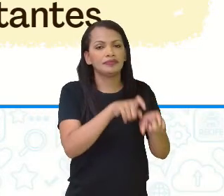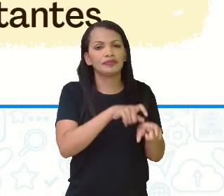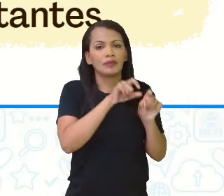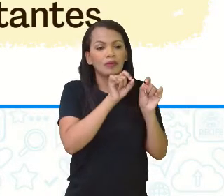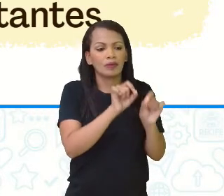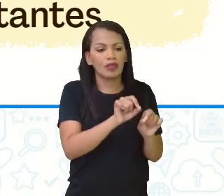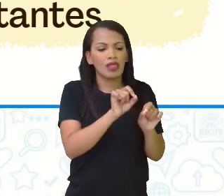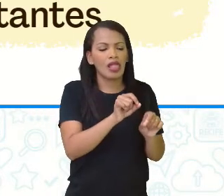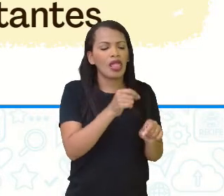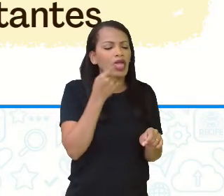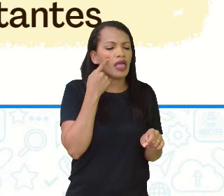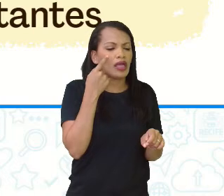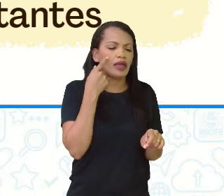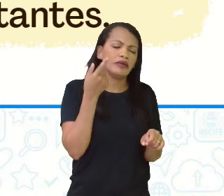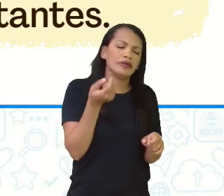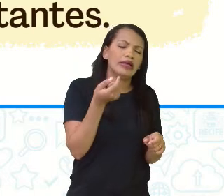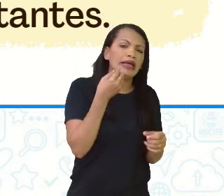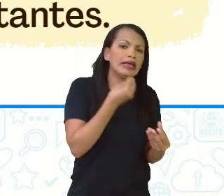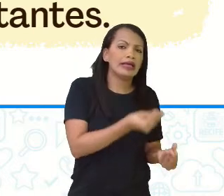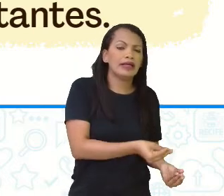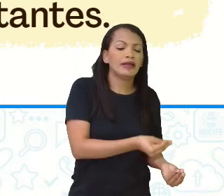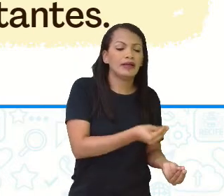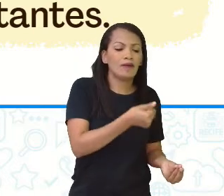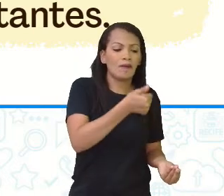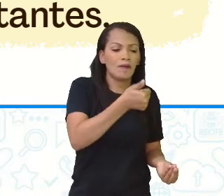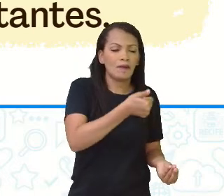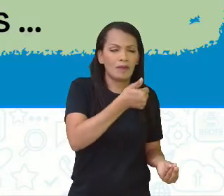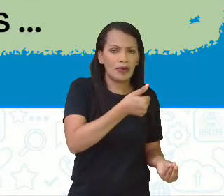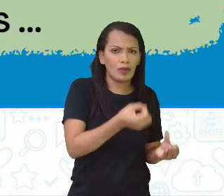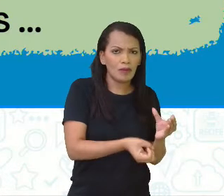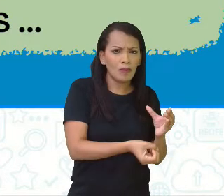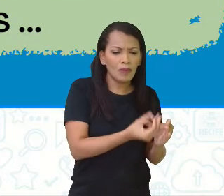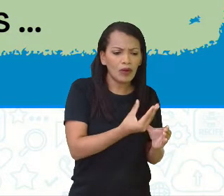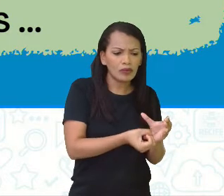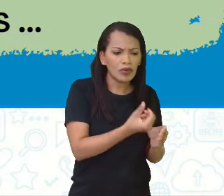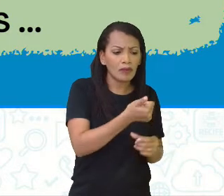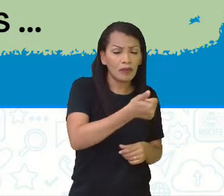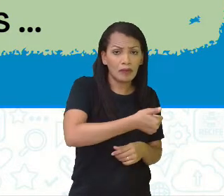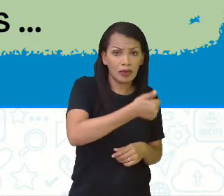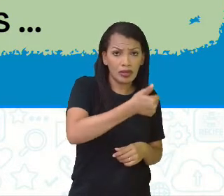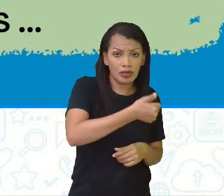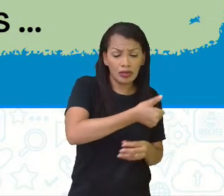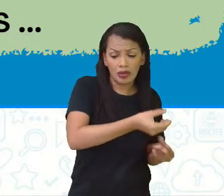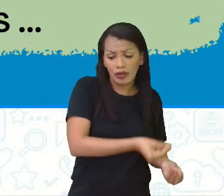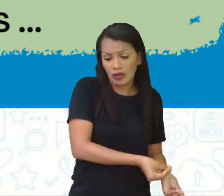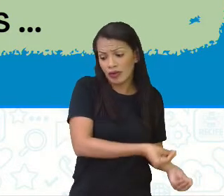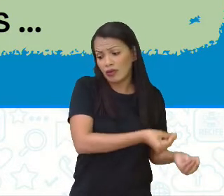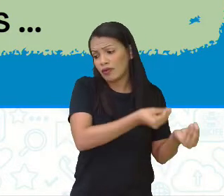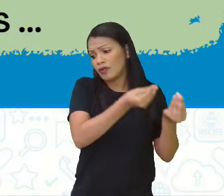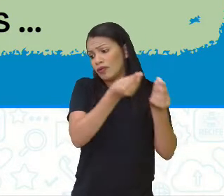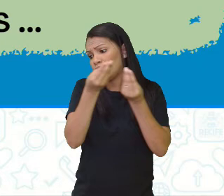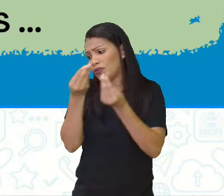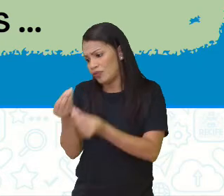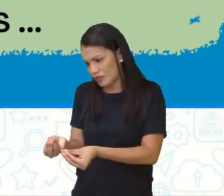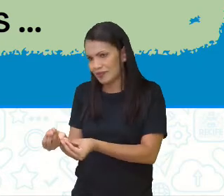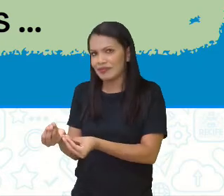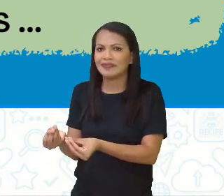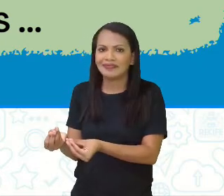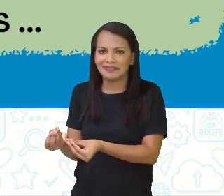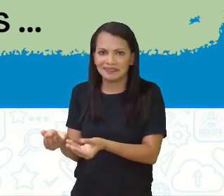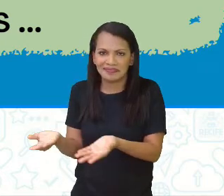as indústrias da cidade e também alimentos para seus habitantes. A área urbana fornece a